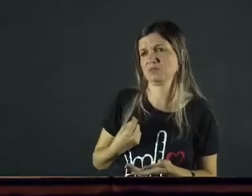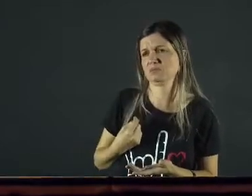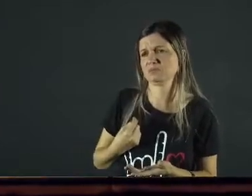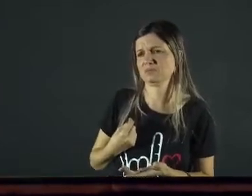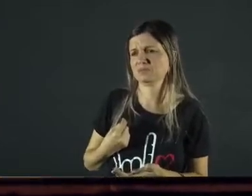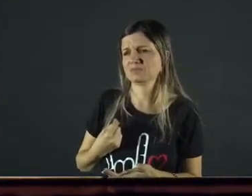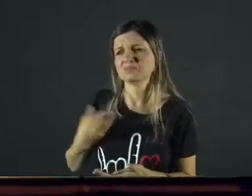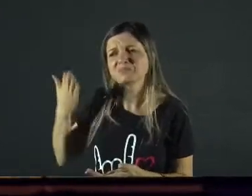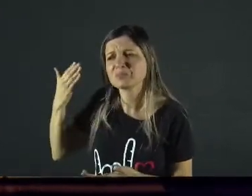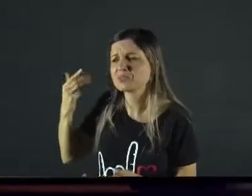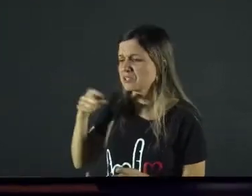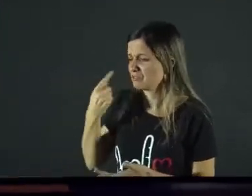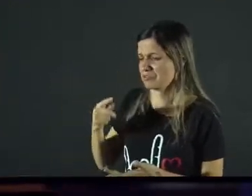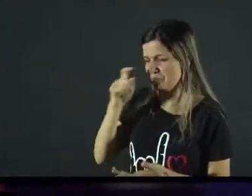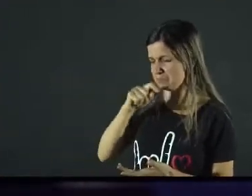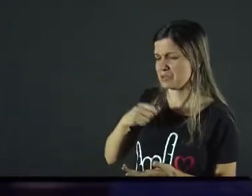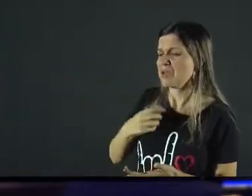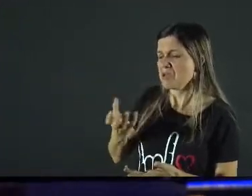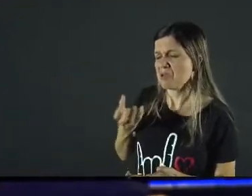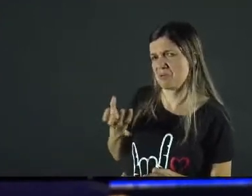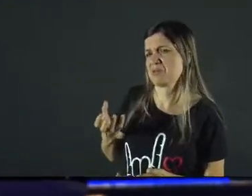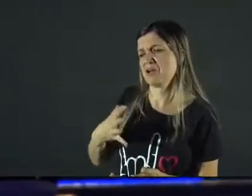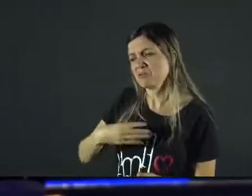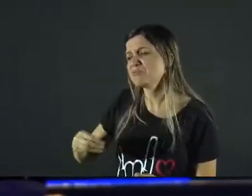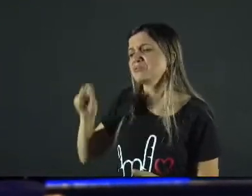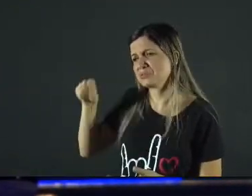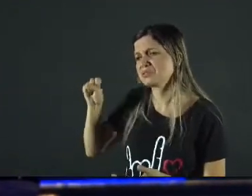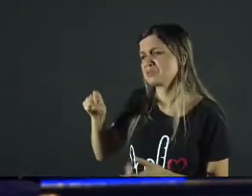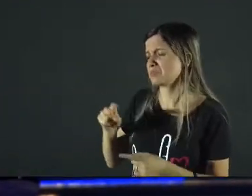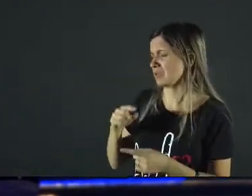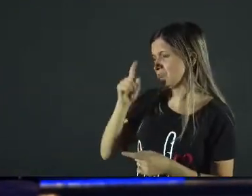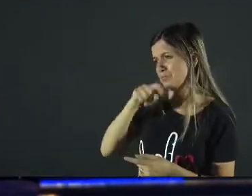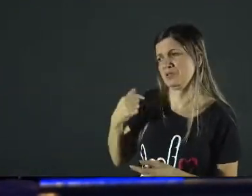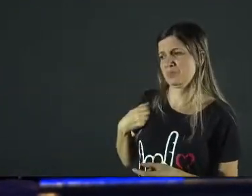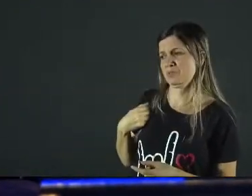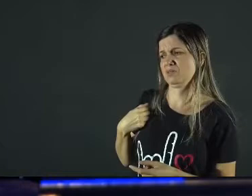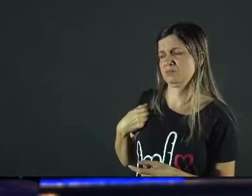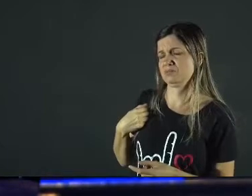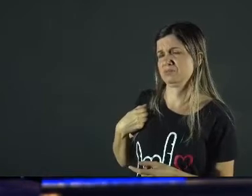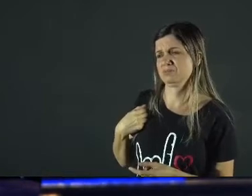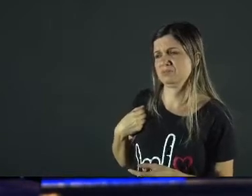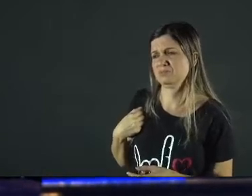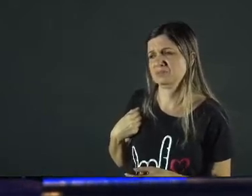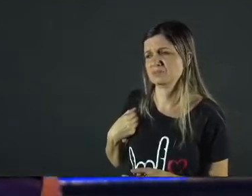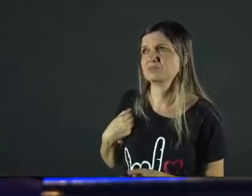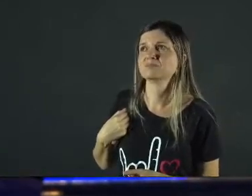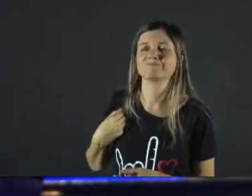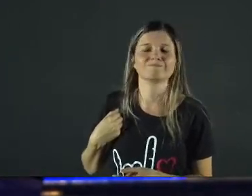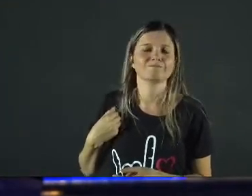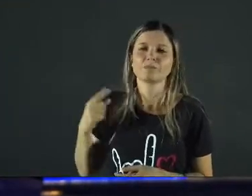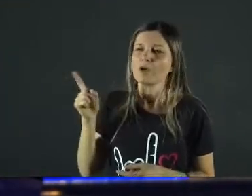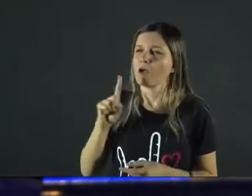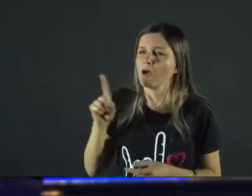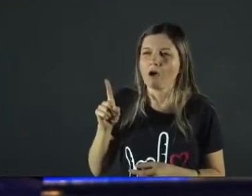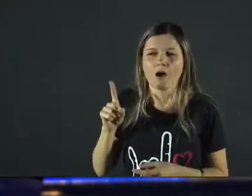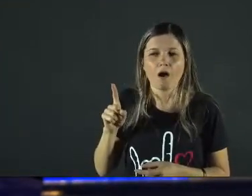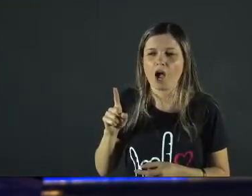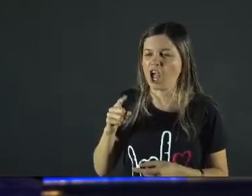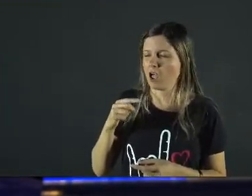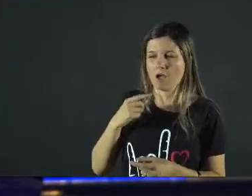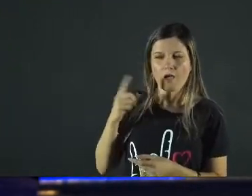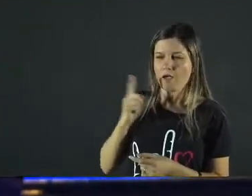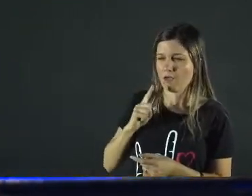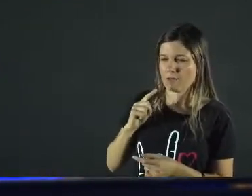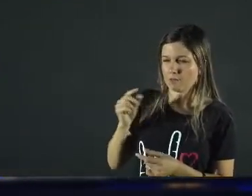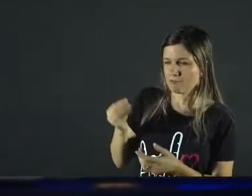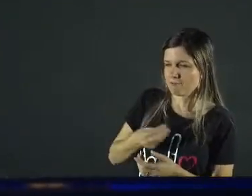tua serva quer um filho sim, mas não minta para mim, é o que eu mais quero. E ela não estava vivendo pelo que ela